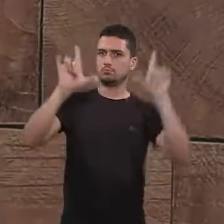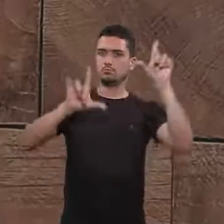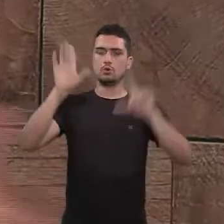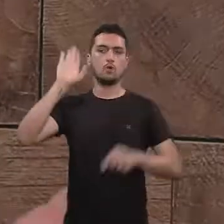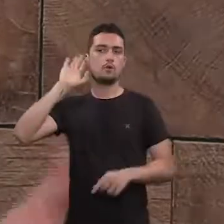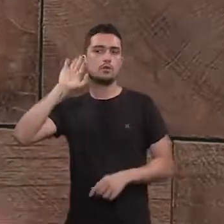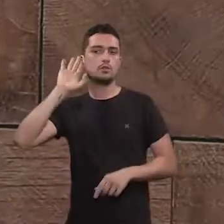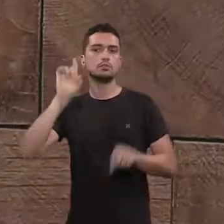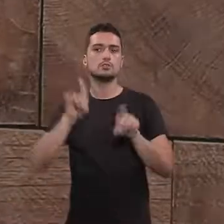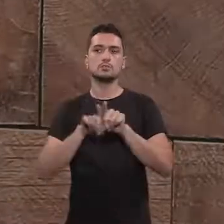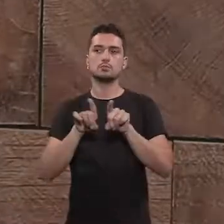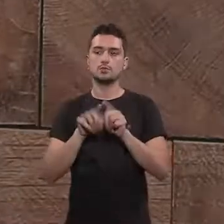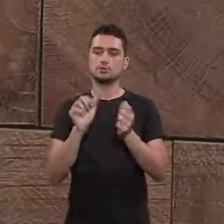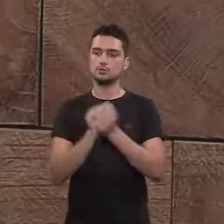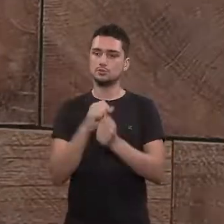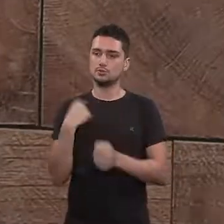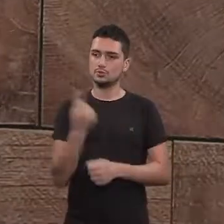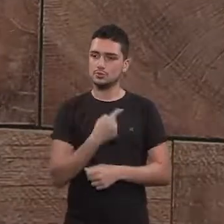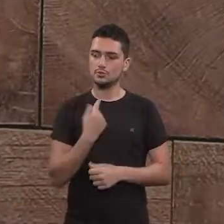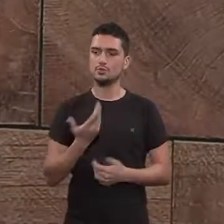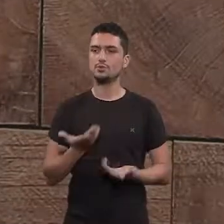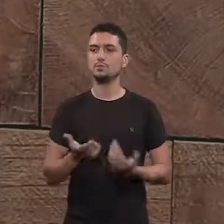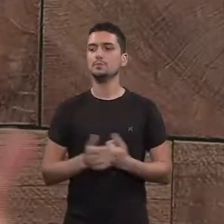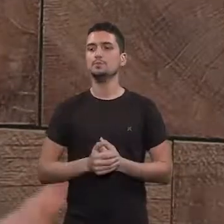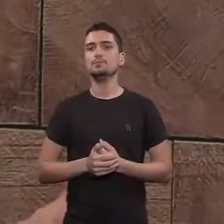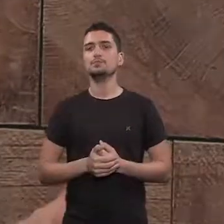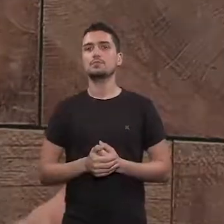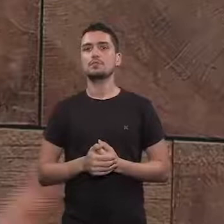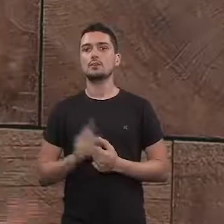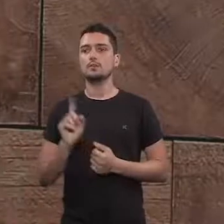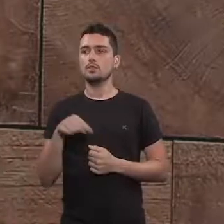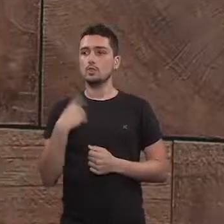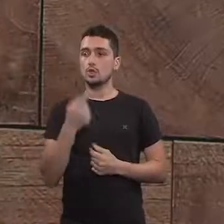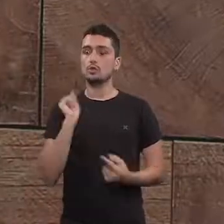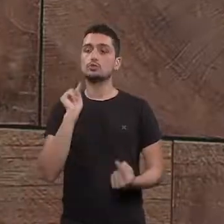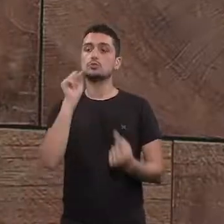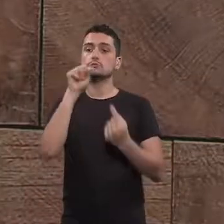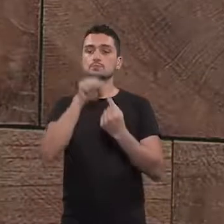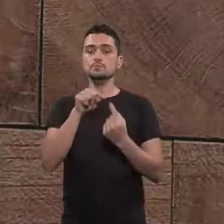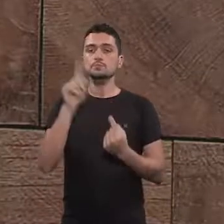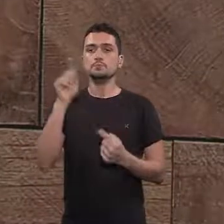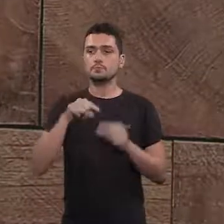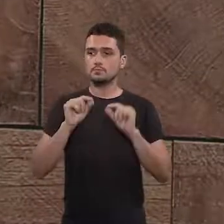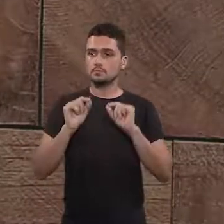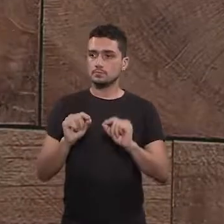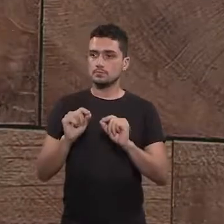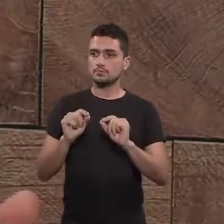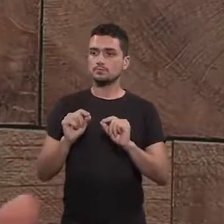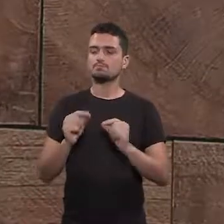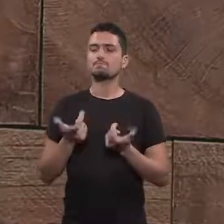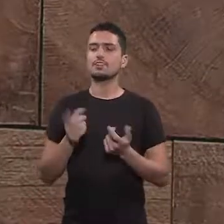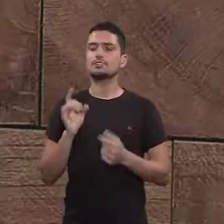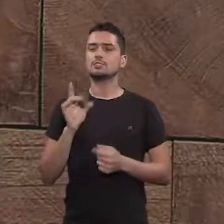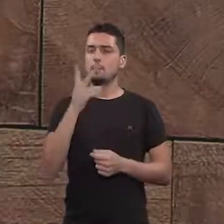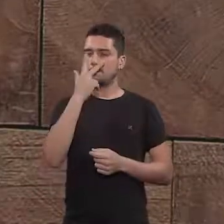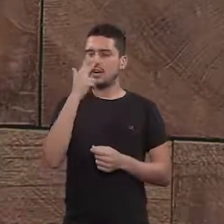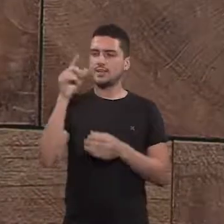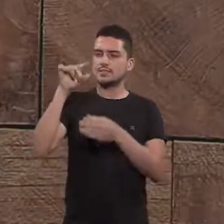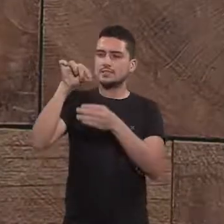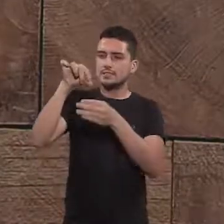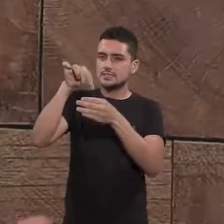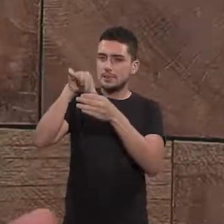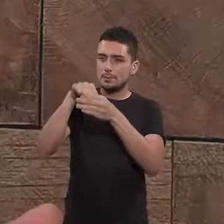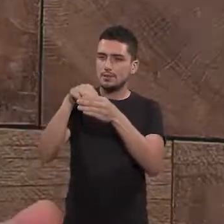os ouvintes, as pessoas que estiveram conosco nesse momento, e que a ideia nossa, na realidade, é como se fosse um semeador. Eu